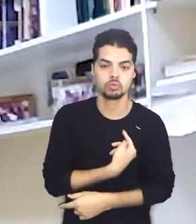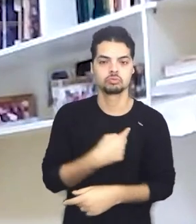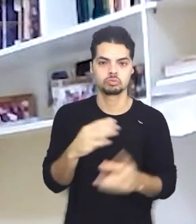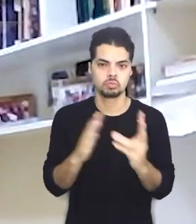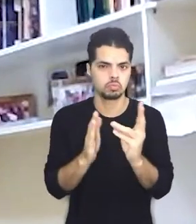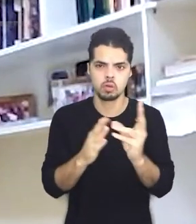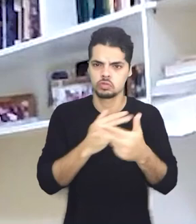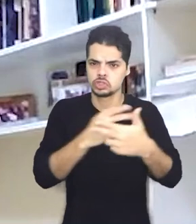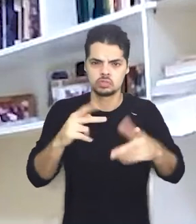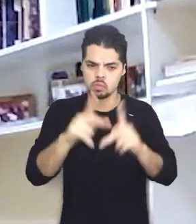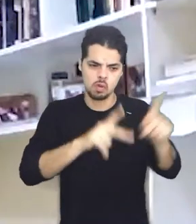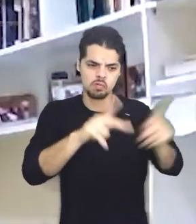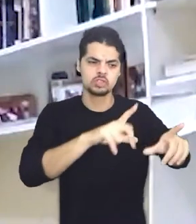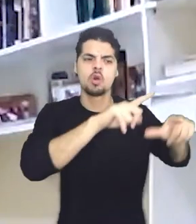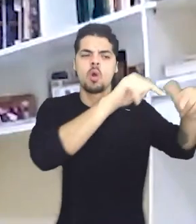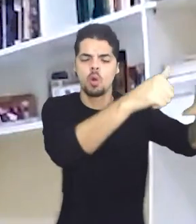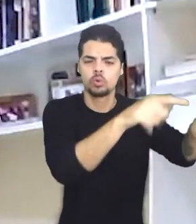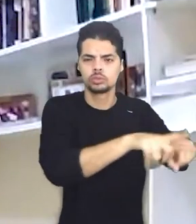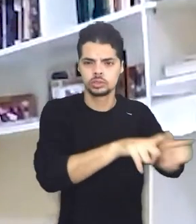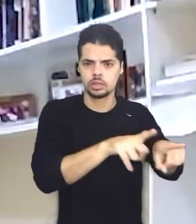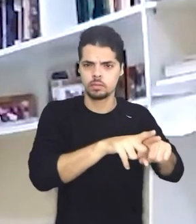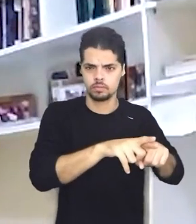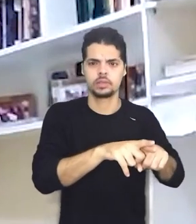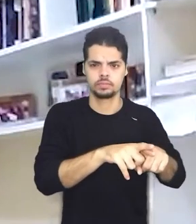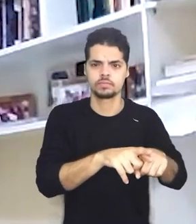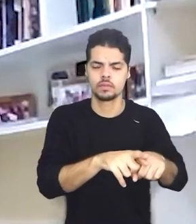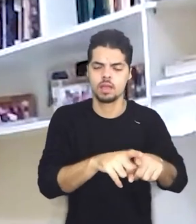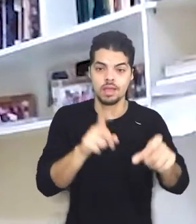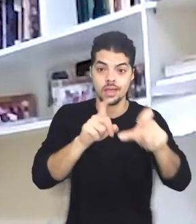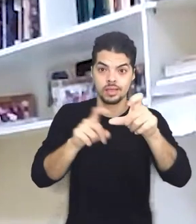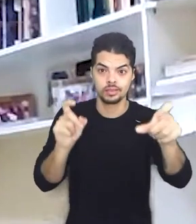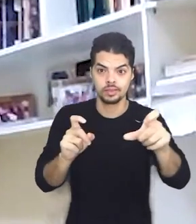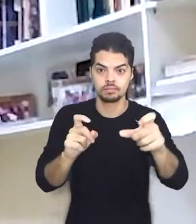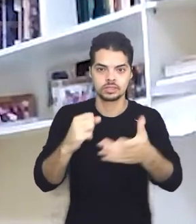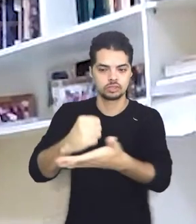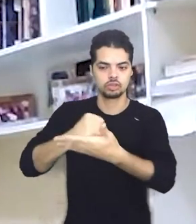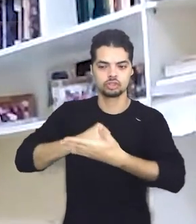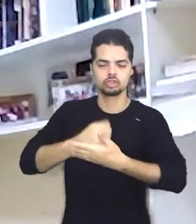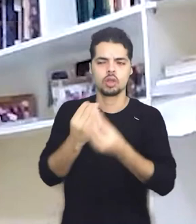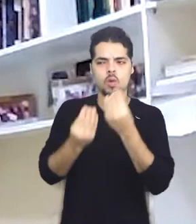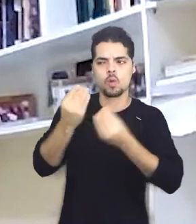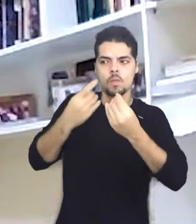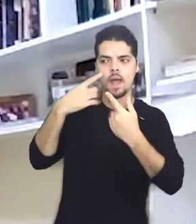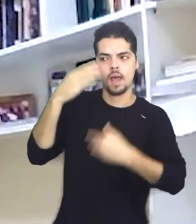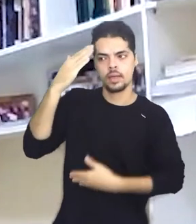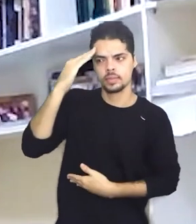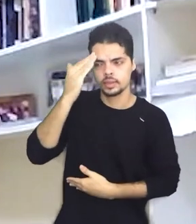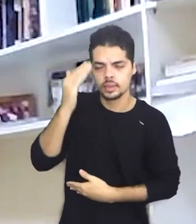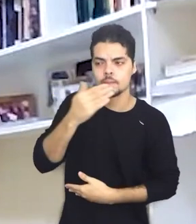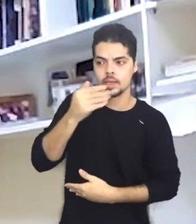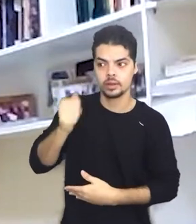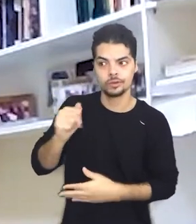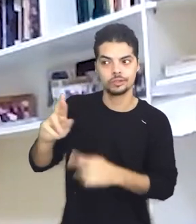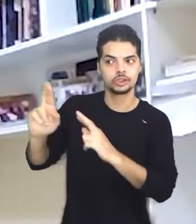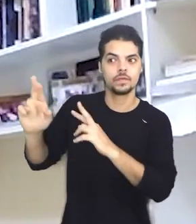nos singulariza em relação aos outros povos e que está em construção até hoje. A independência ainda